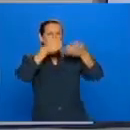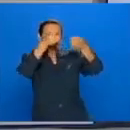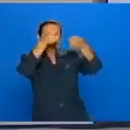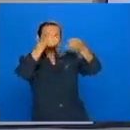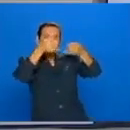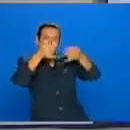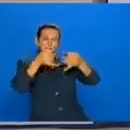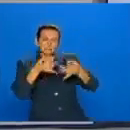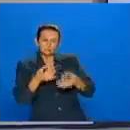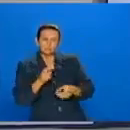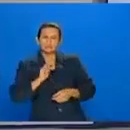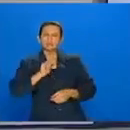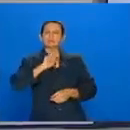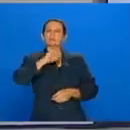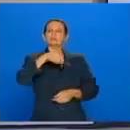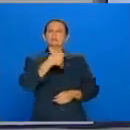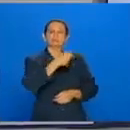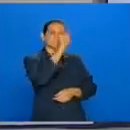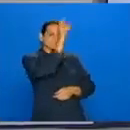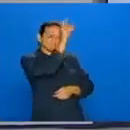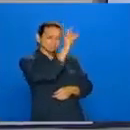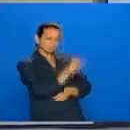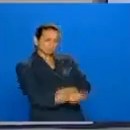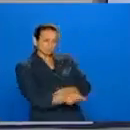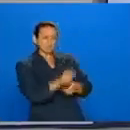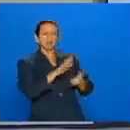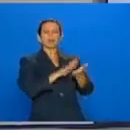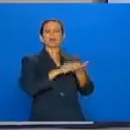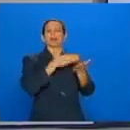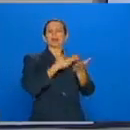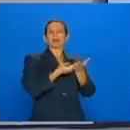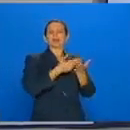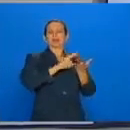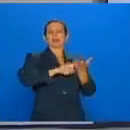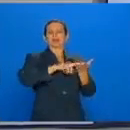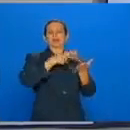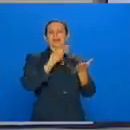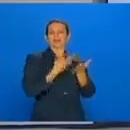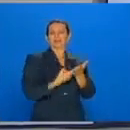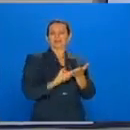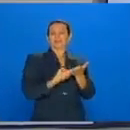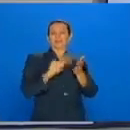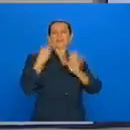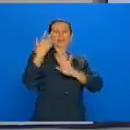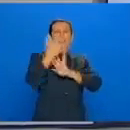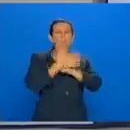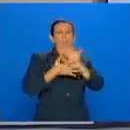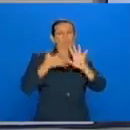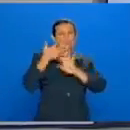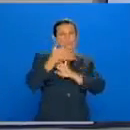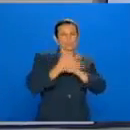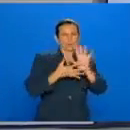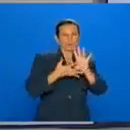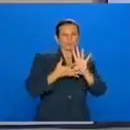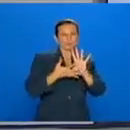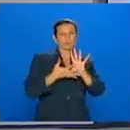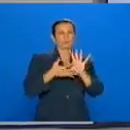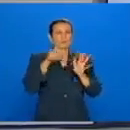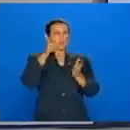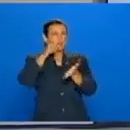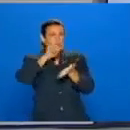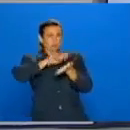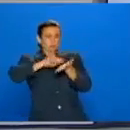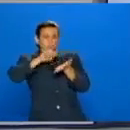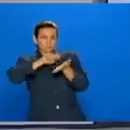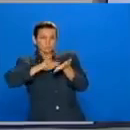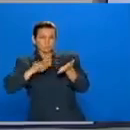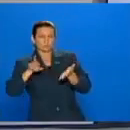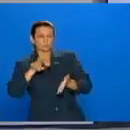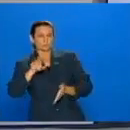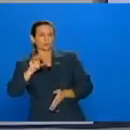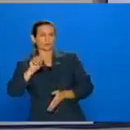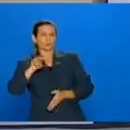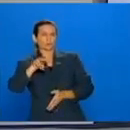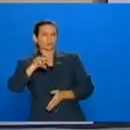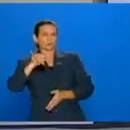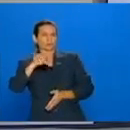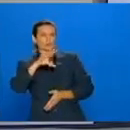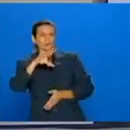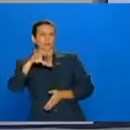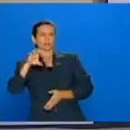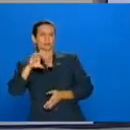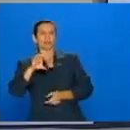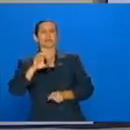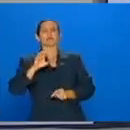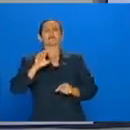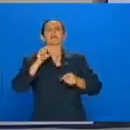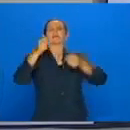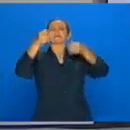ao tradutor e intérprete de língua de sinais. Ela levanta neste trabalho a grande necessidade do